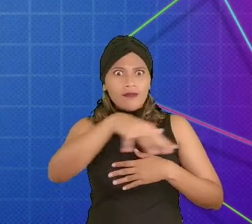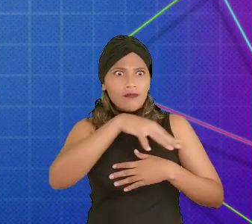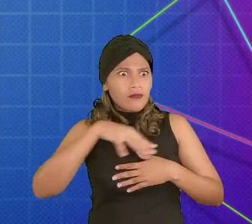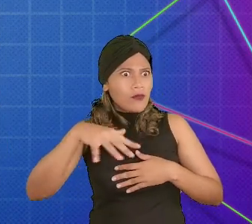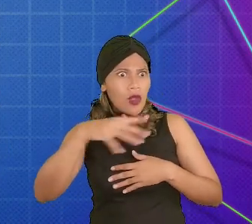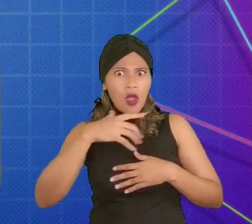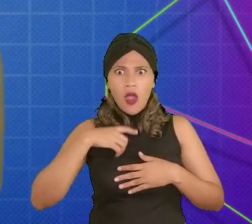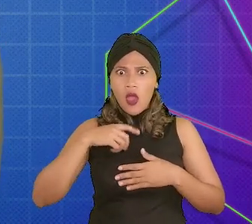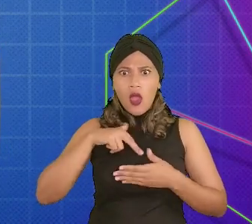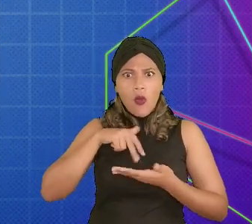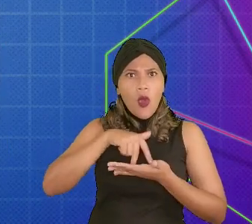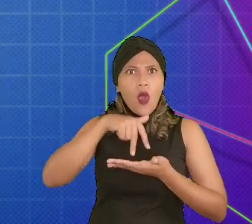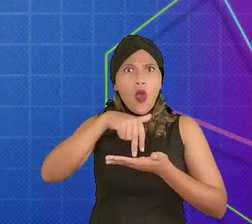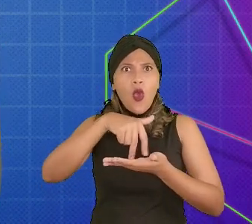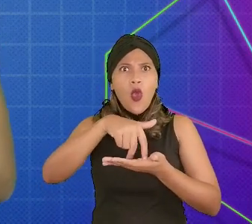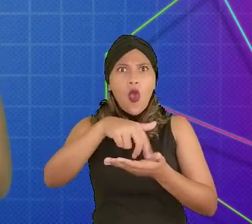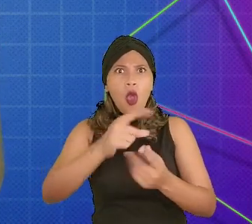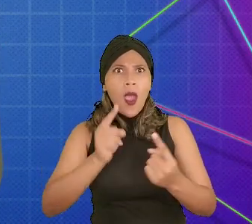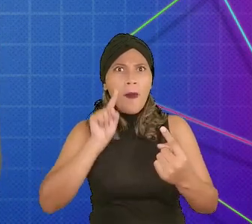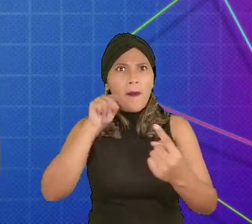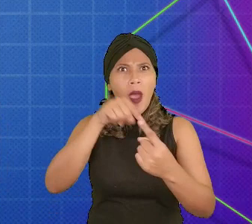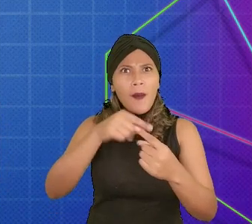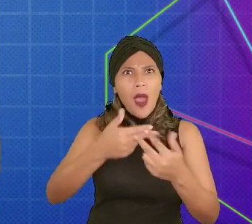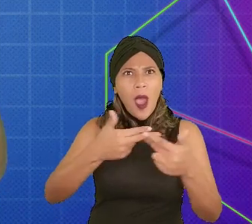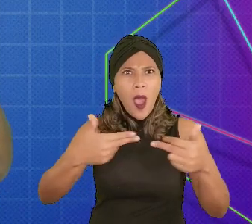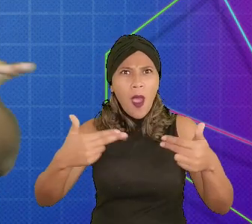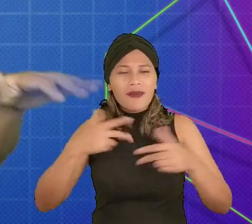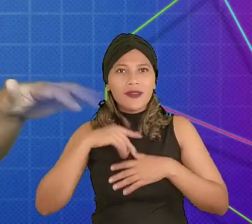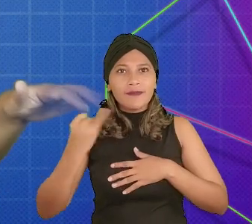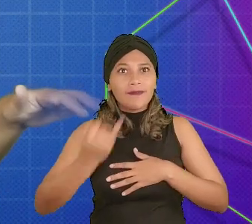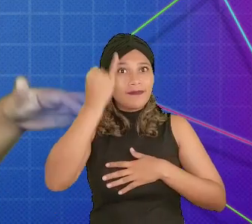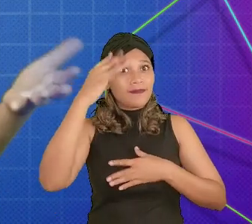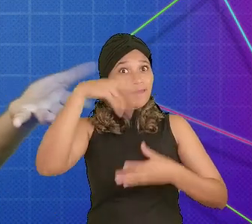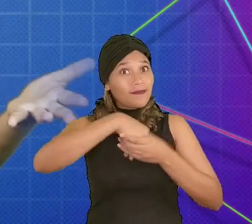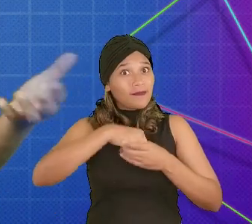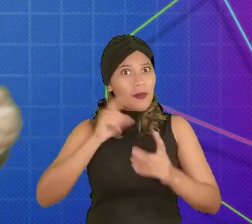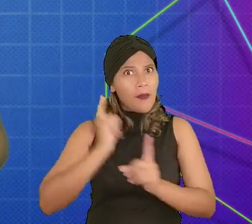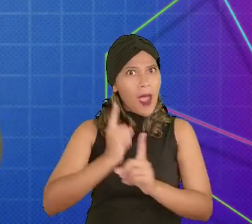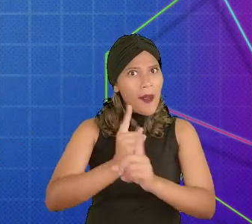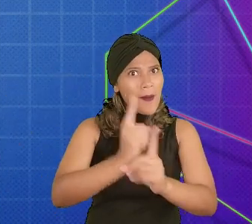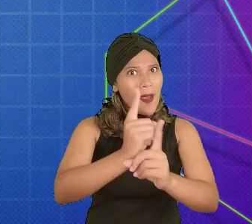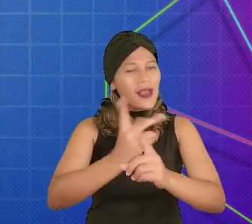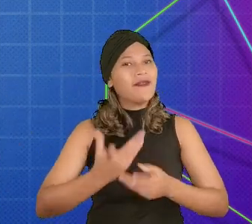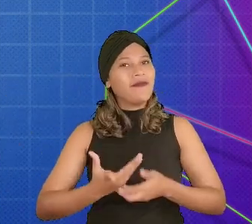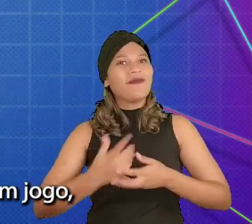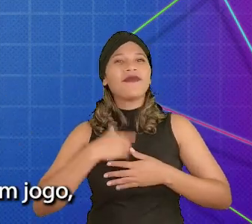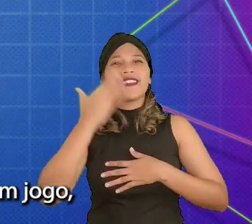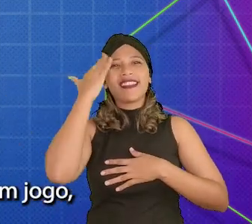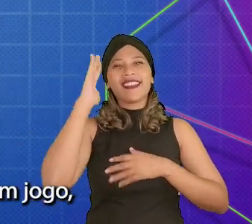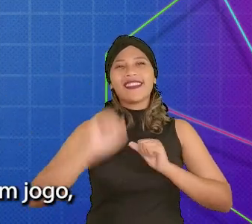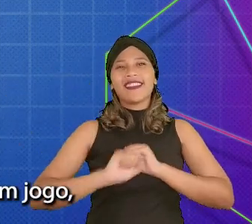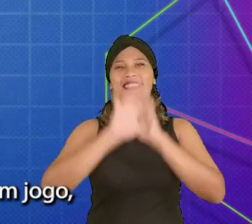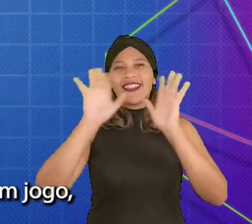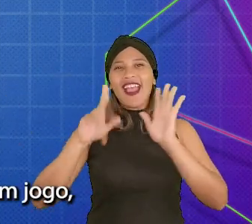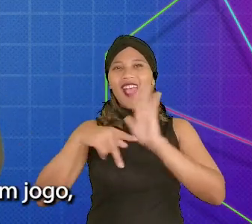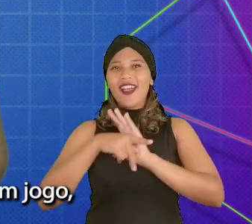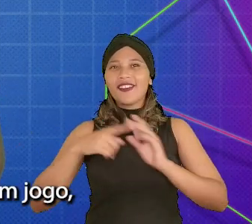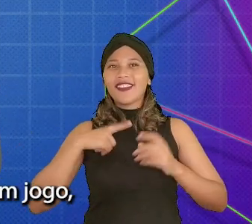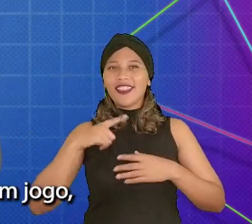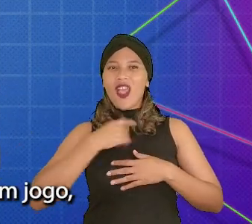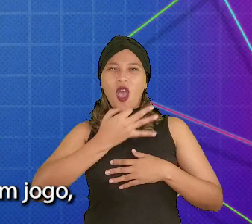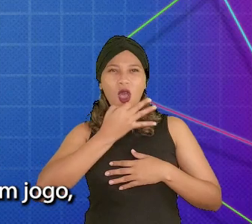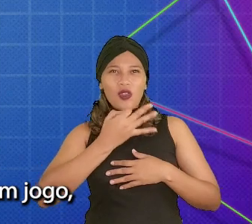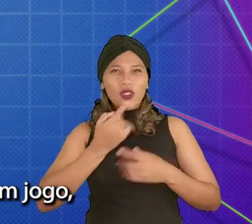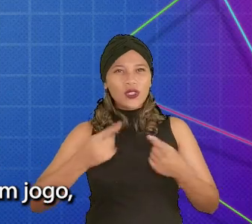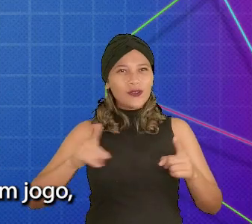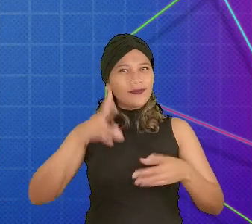novos cenários, executando missões ou descobrindo coisas muito importantes dentro do jogo. Para entendermos bem o trabalho